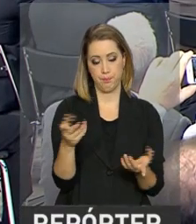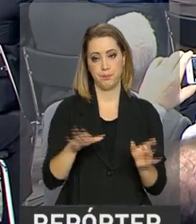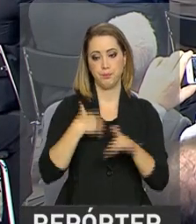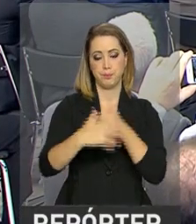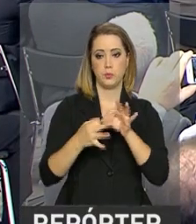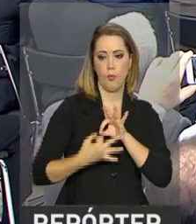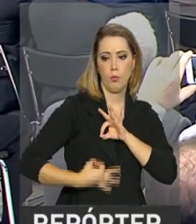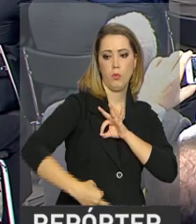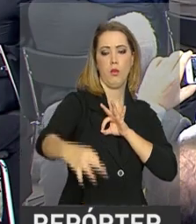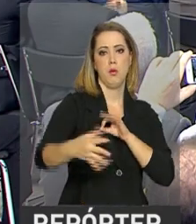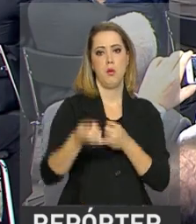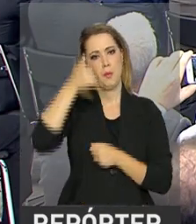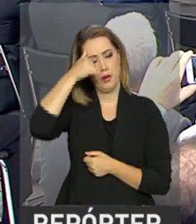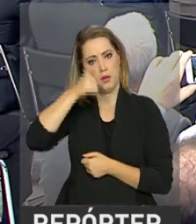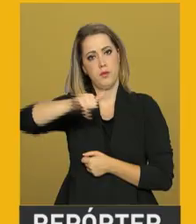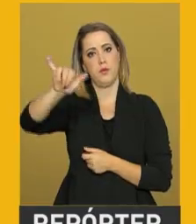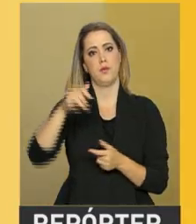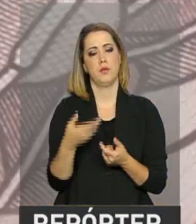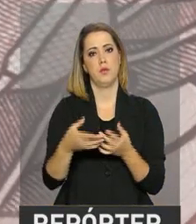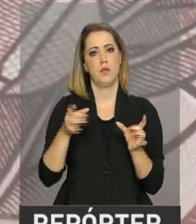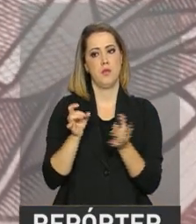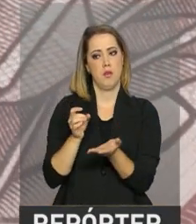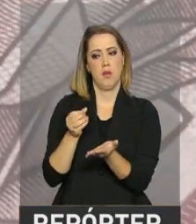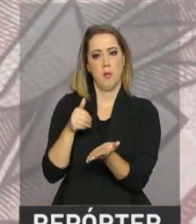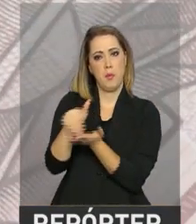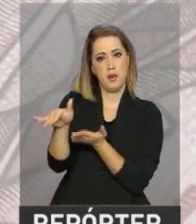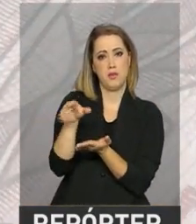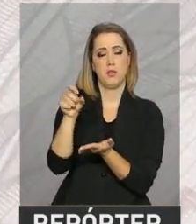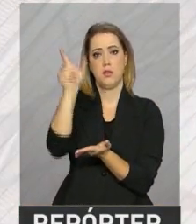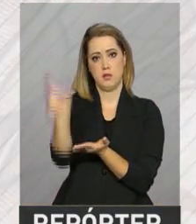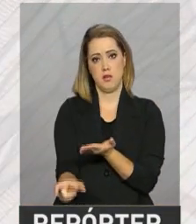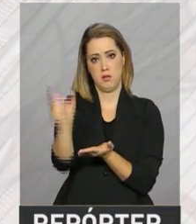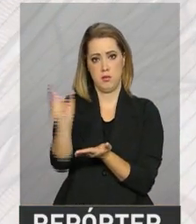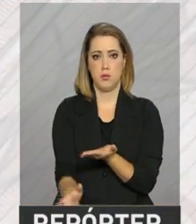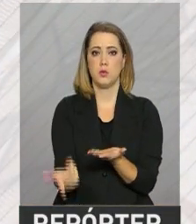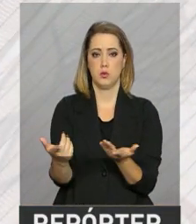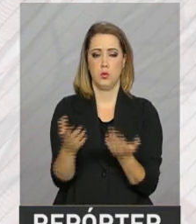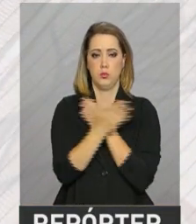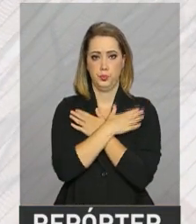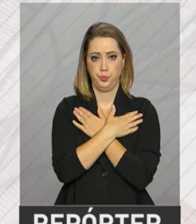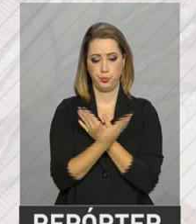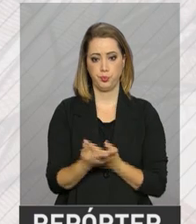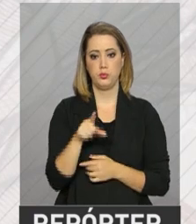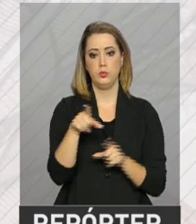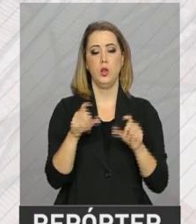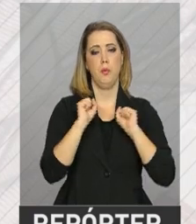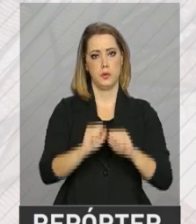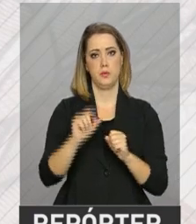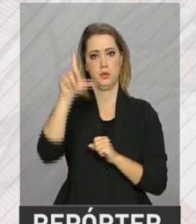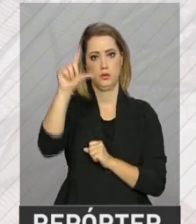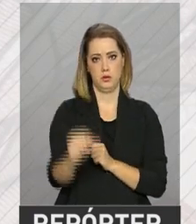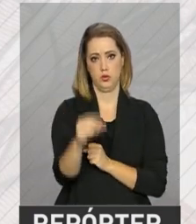para evitar demissões em períodos de crise ele permite a redução de até 30% da jornada e do salário do